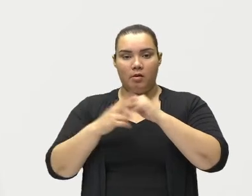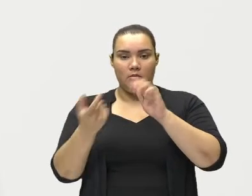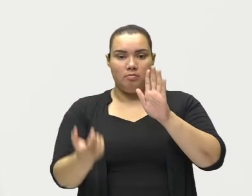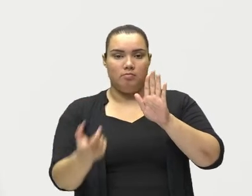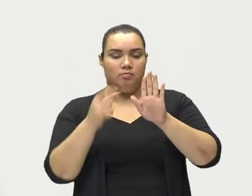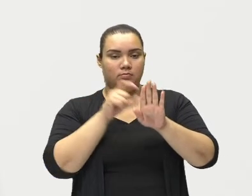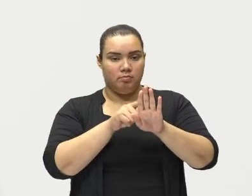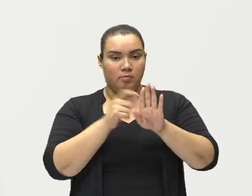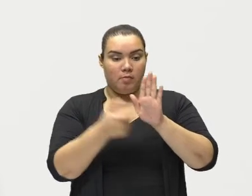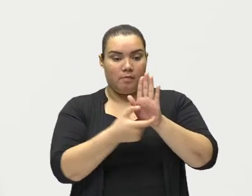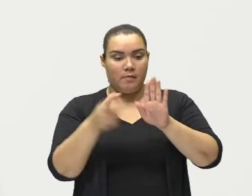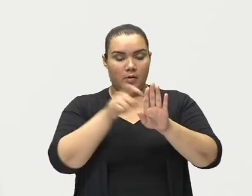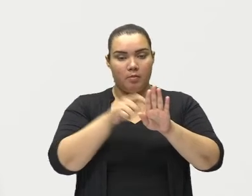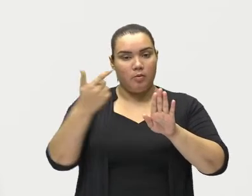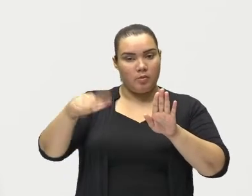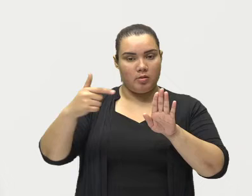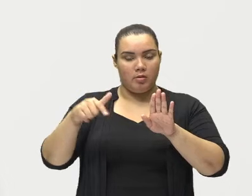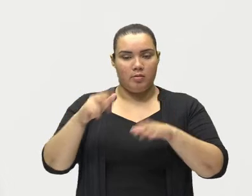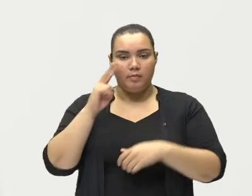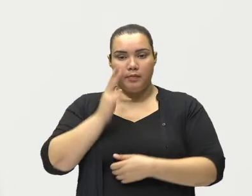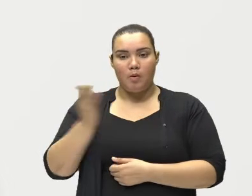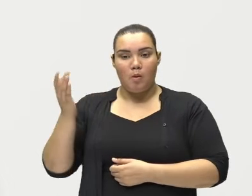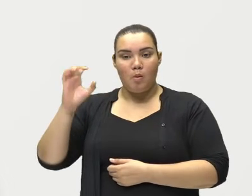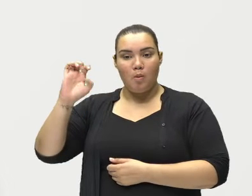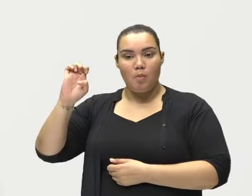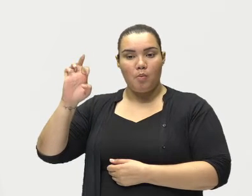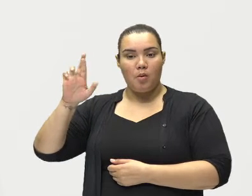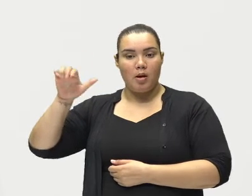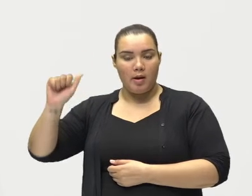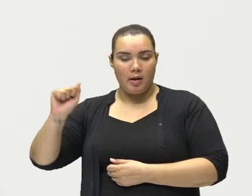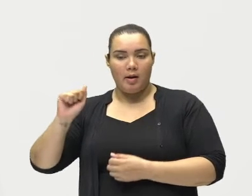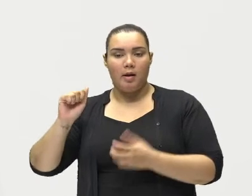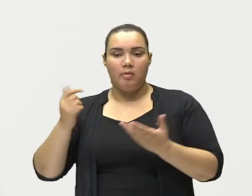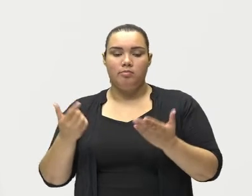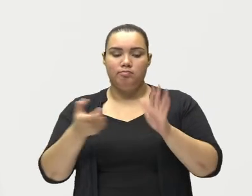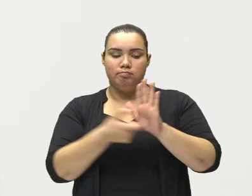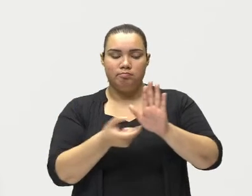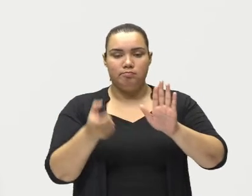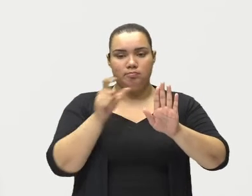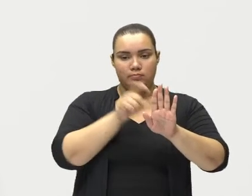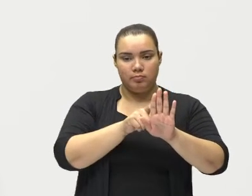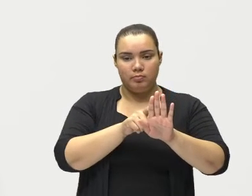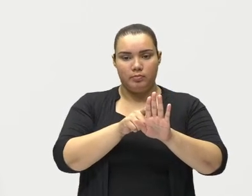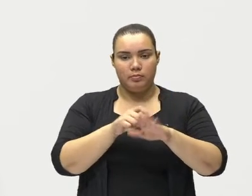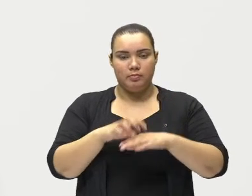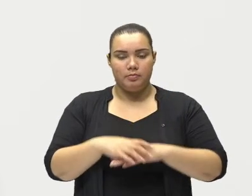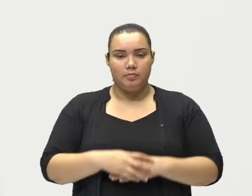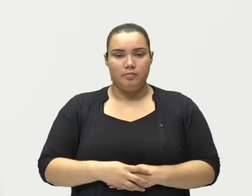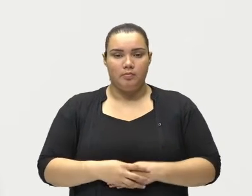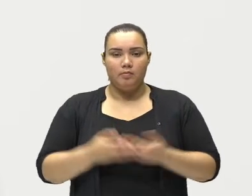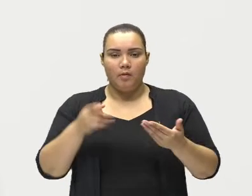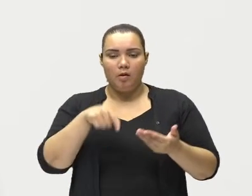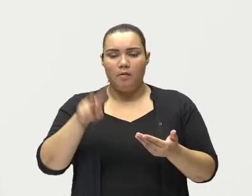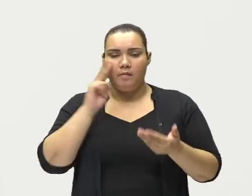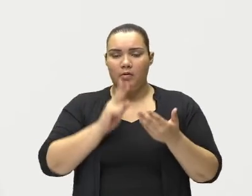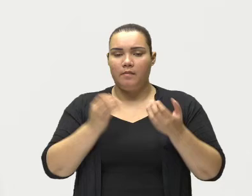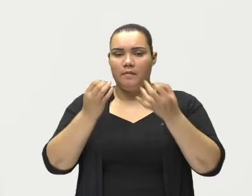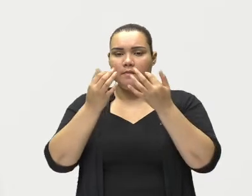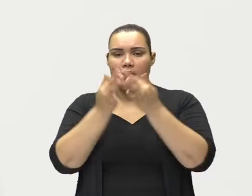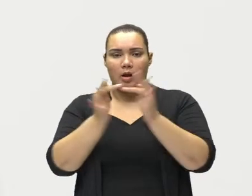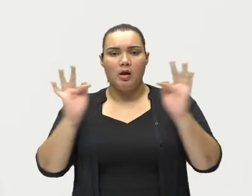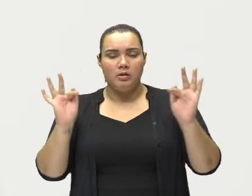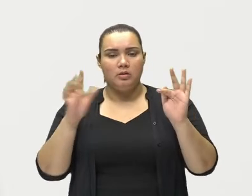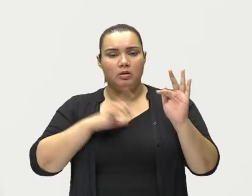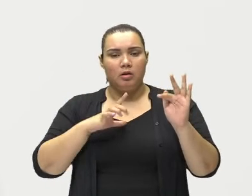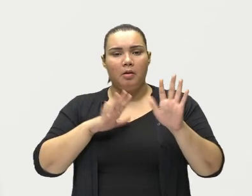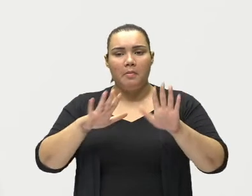repetir, né? Olha aí. Aí você poderia olhar assim a oração subordinada e dizer assim, professor,